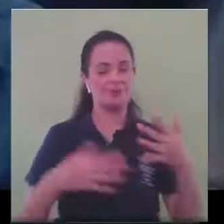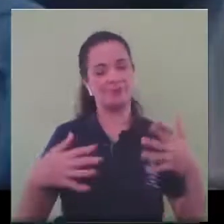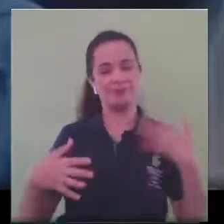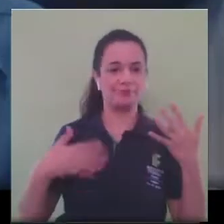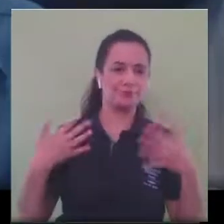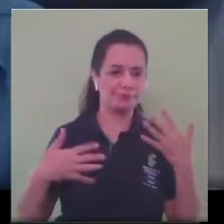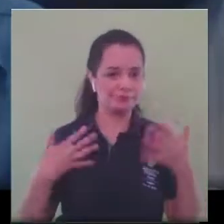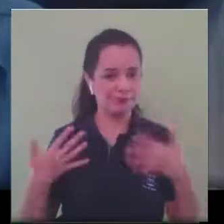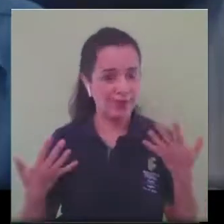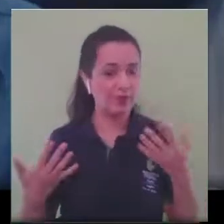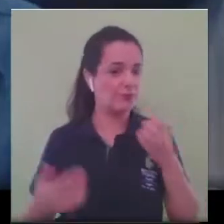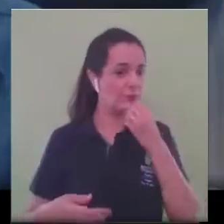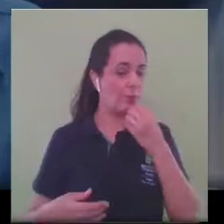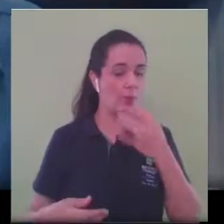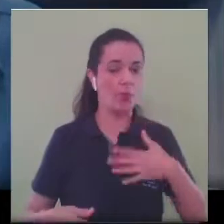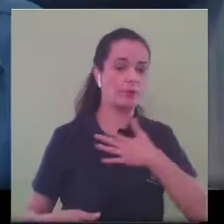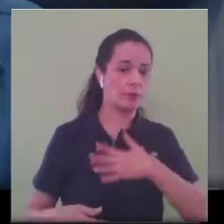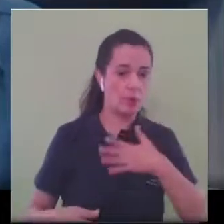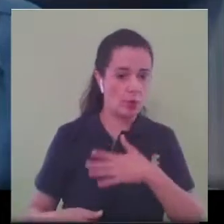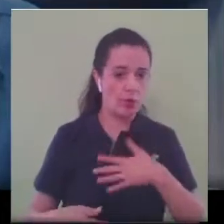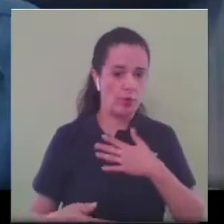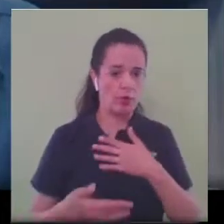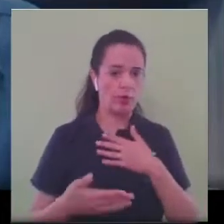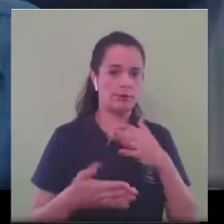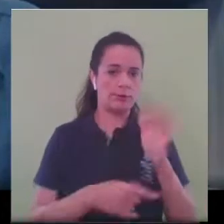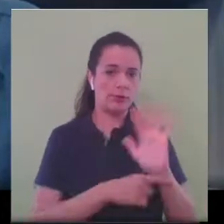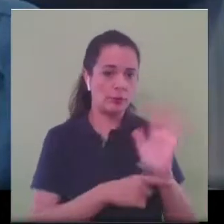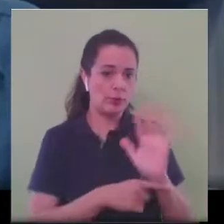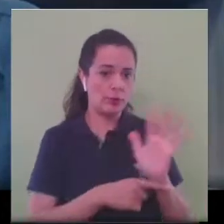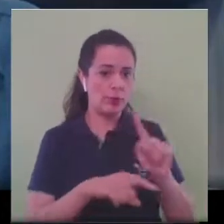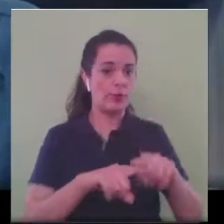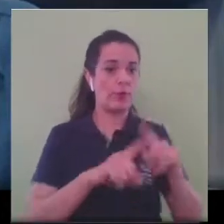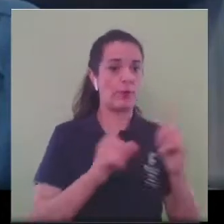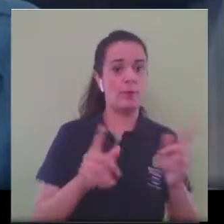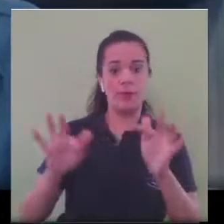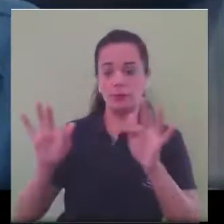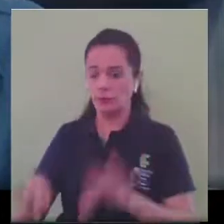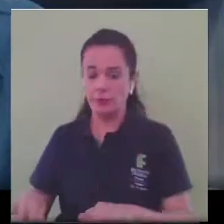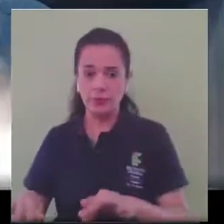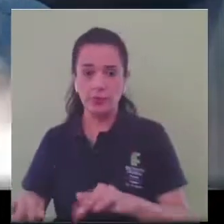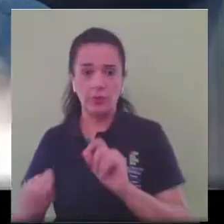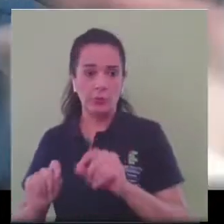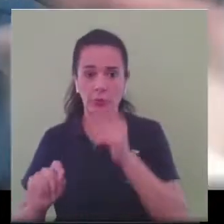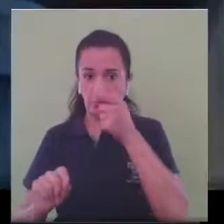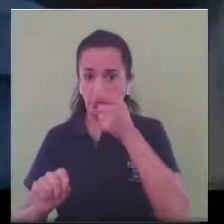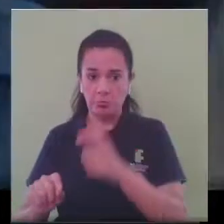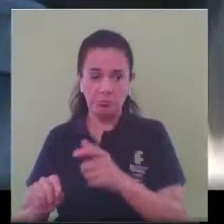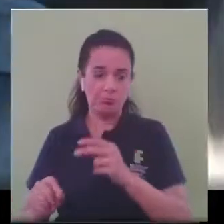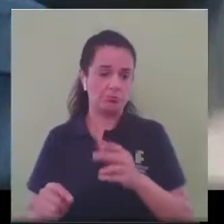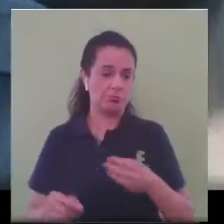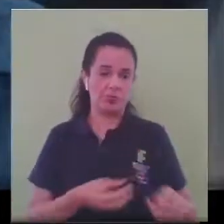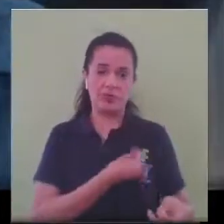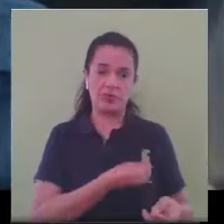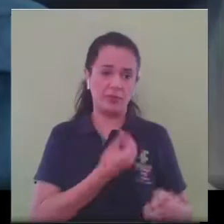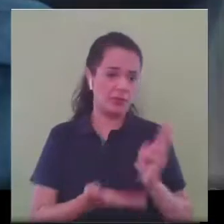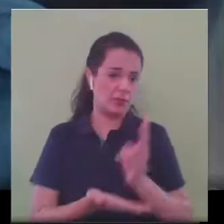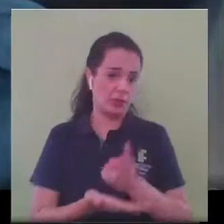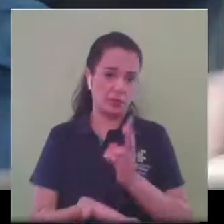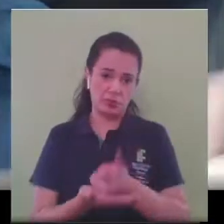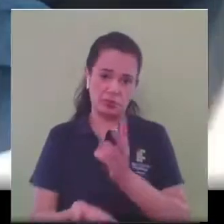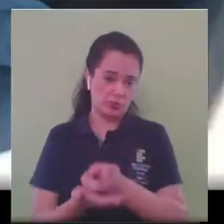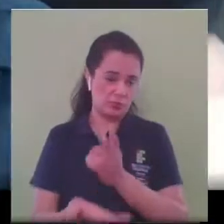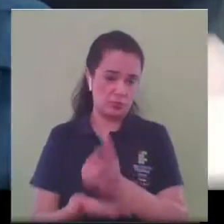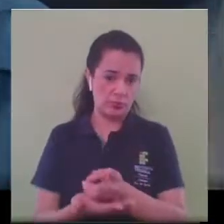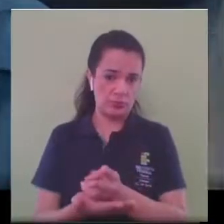Gosta bastante daquele filme, mas quando chega o final, você assiste e pronto, sua vida continua a mesma. Você apenas